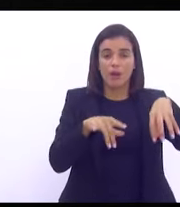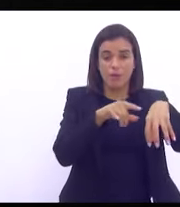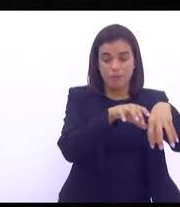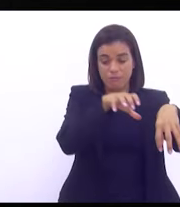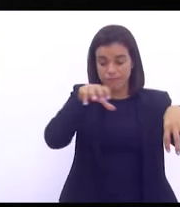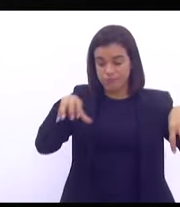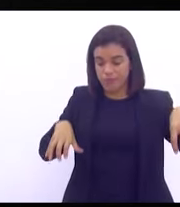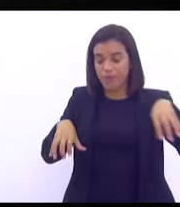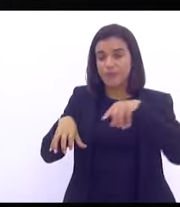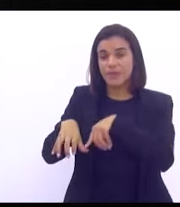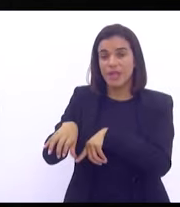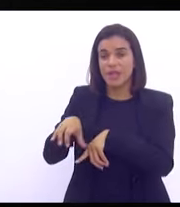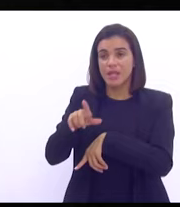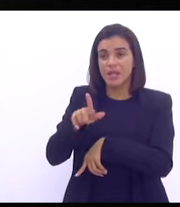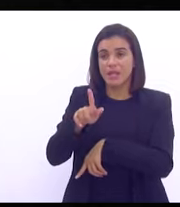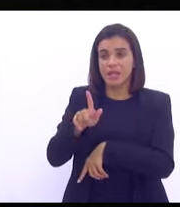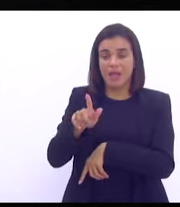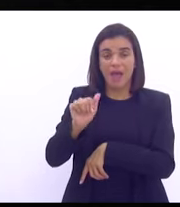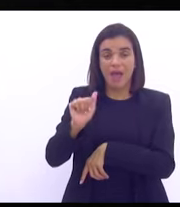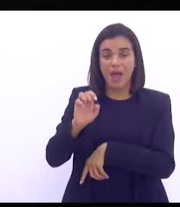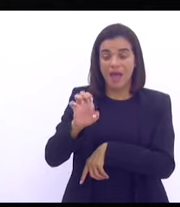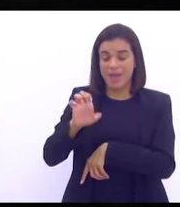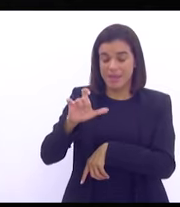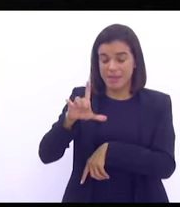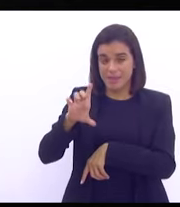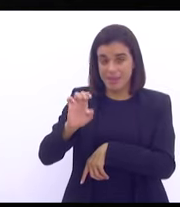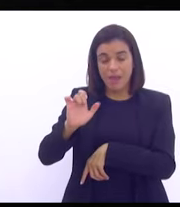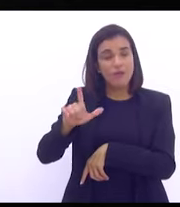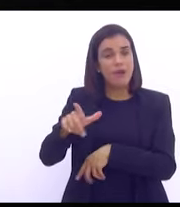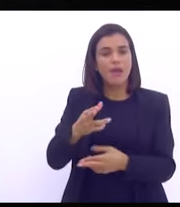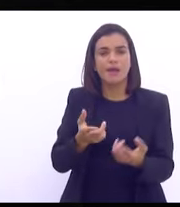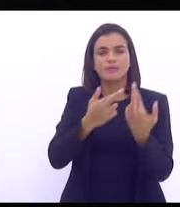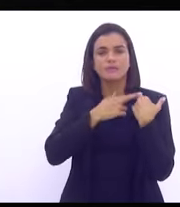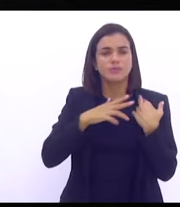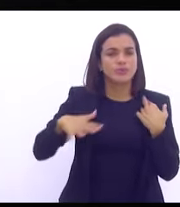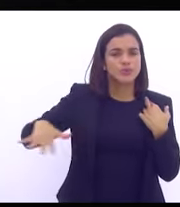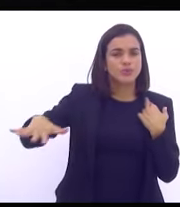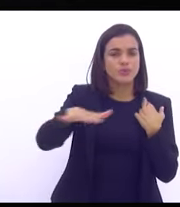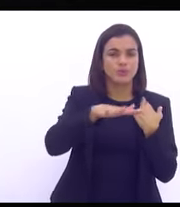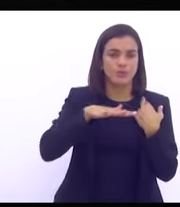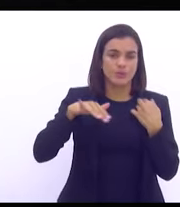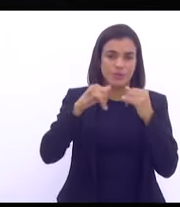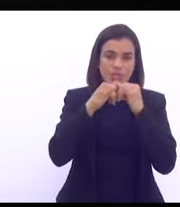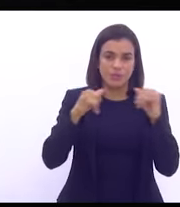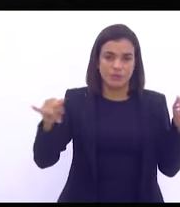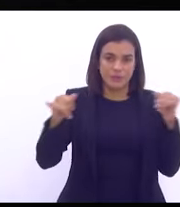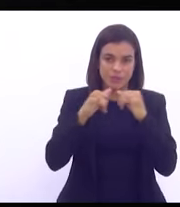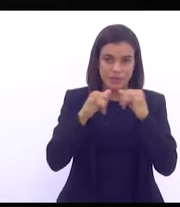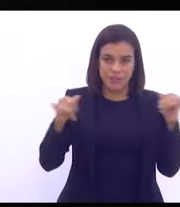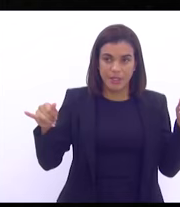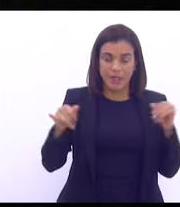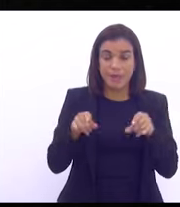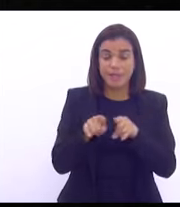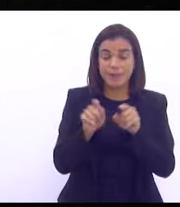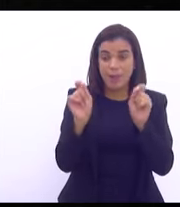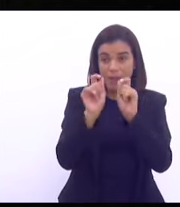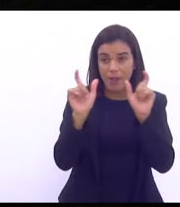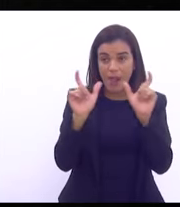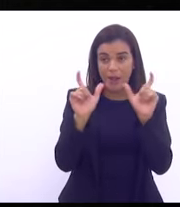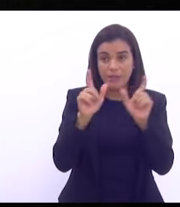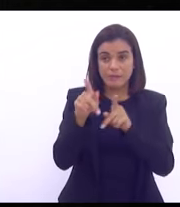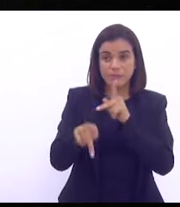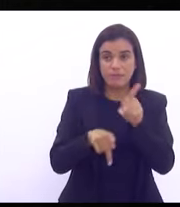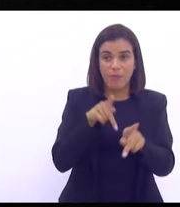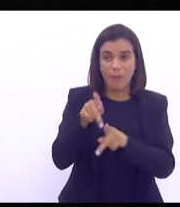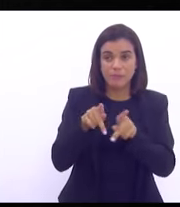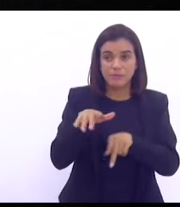ANEEL, porque ela é que é responsável pelo todo o sistema de energia elétrica e distribuição de energia elétrica. E um alerta à